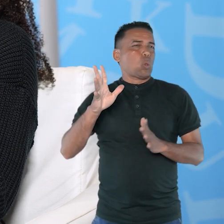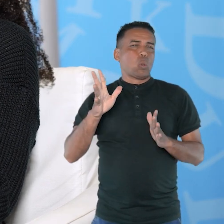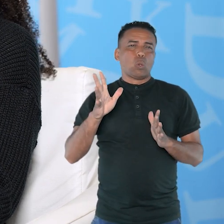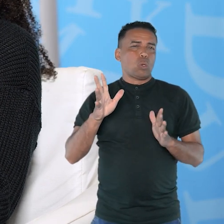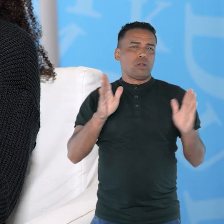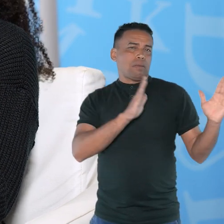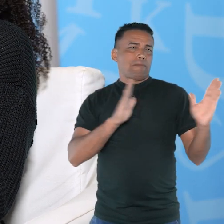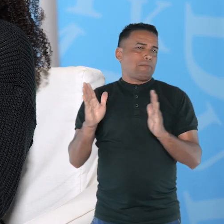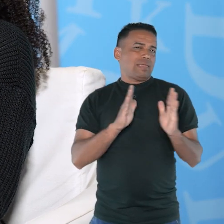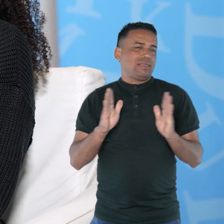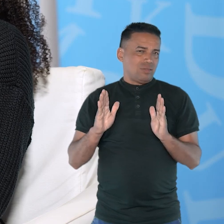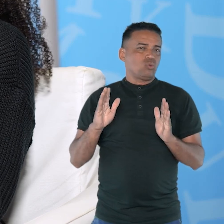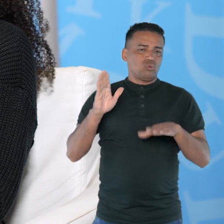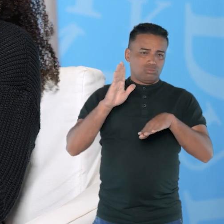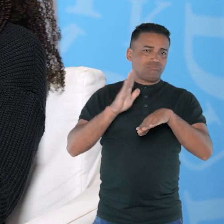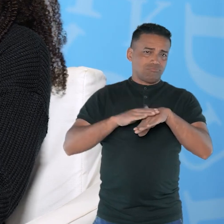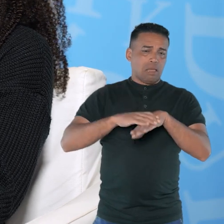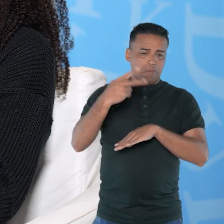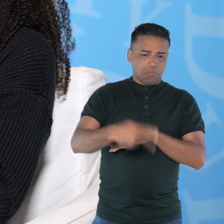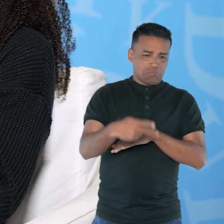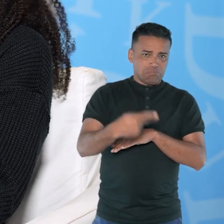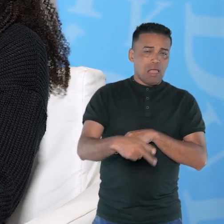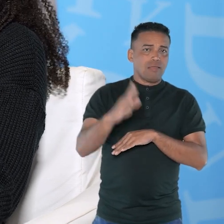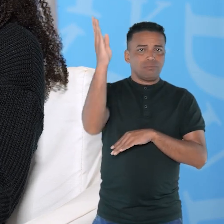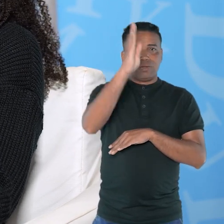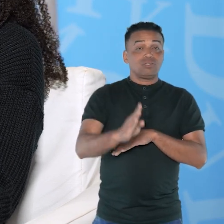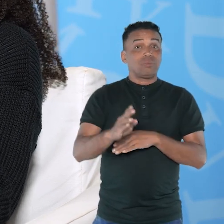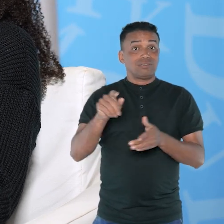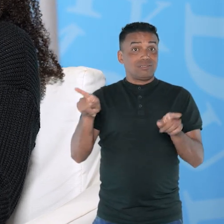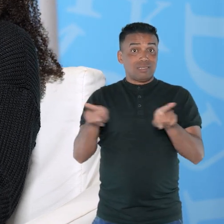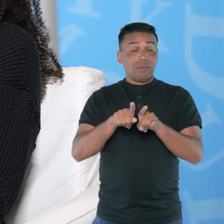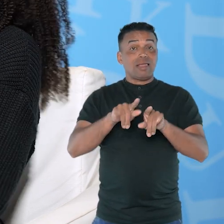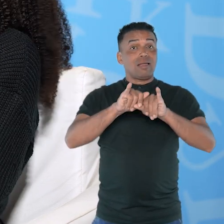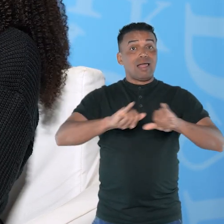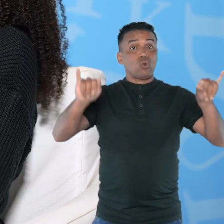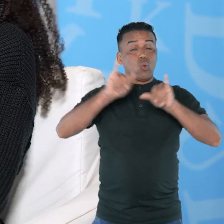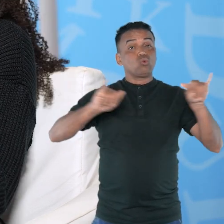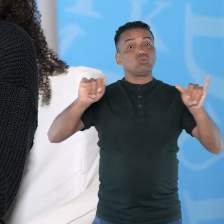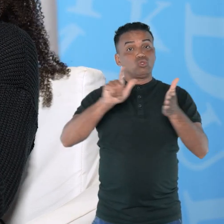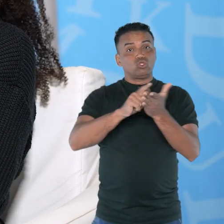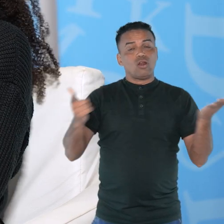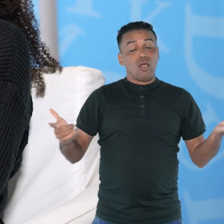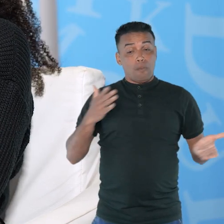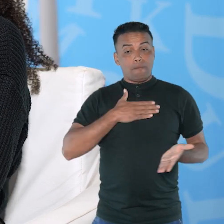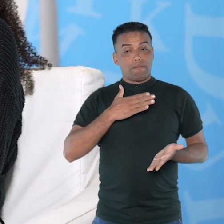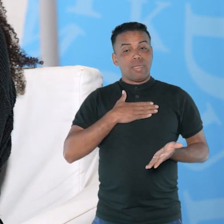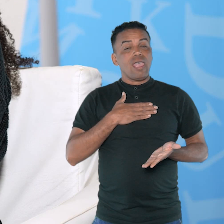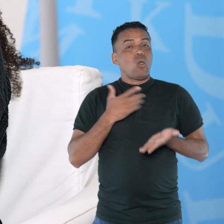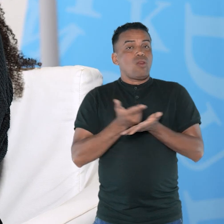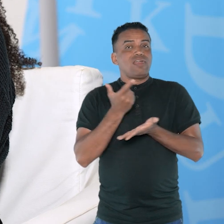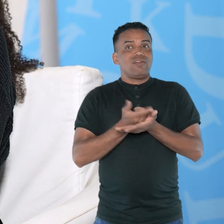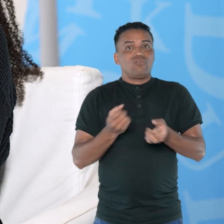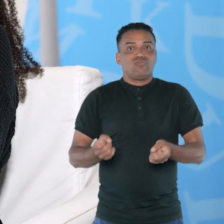sobre um período ali do nosso país, mas ela também pagava os anúncios nos jornais para falar, olha, meu livro está sendo vendido